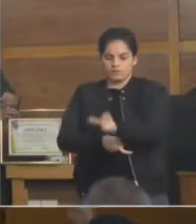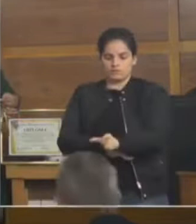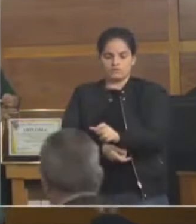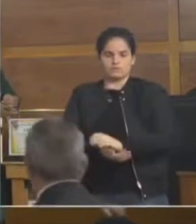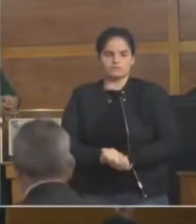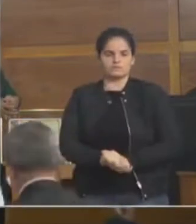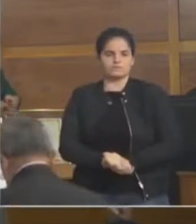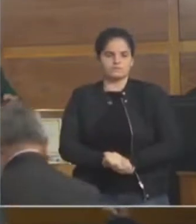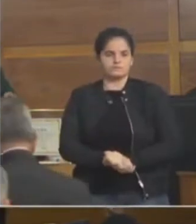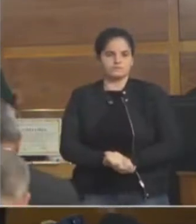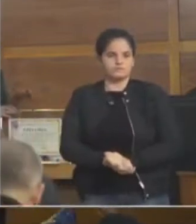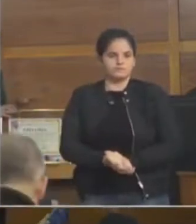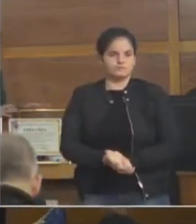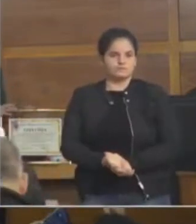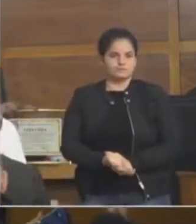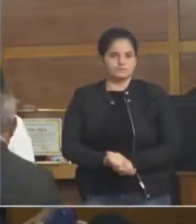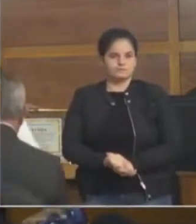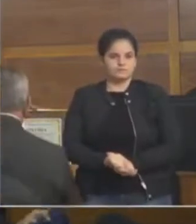Coelho